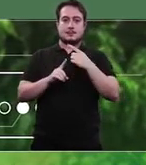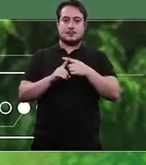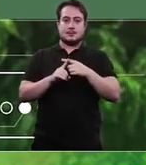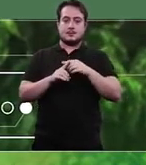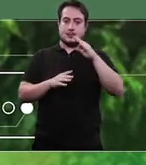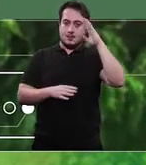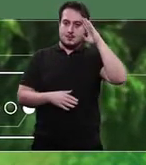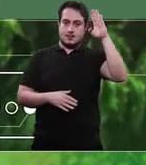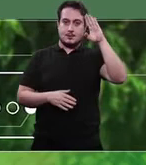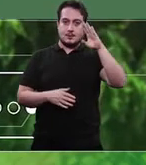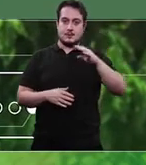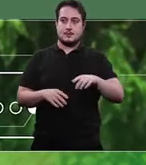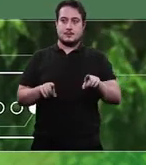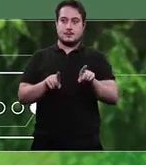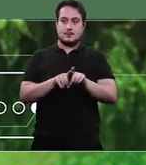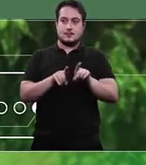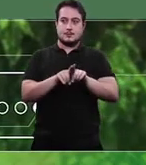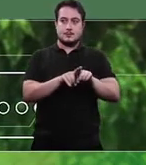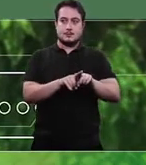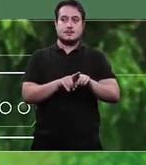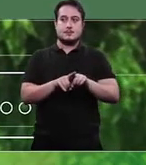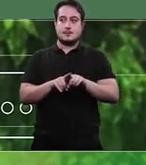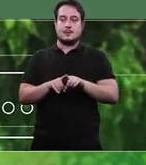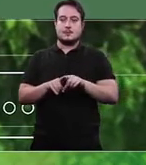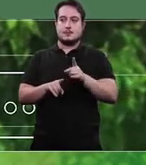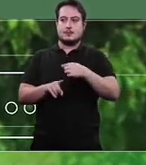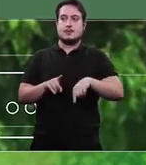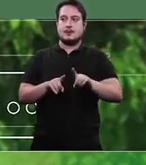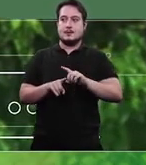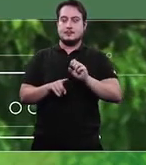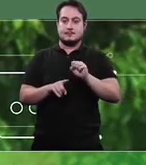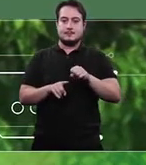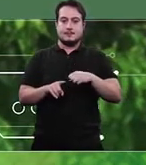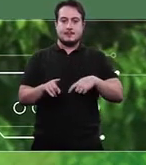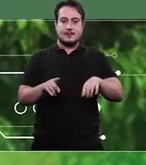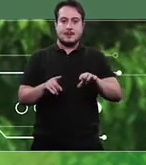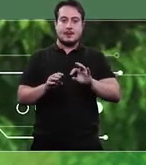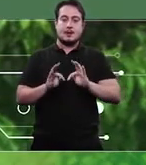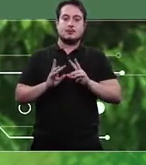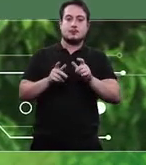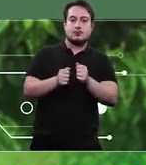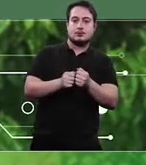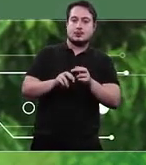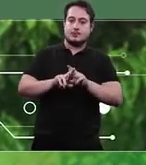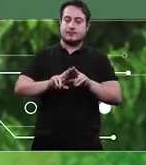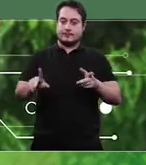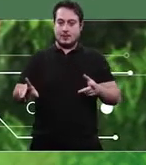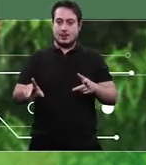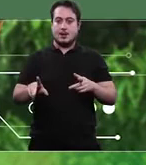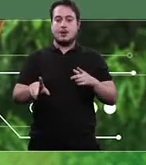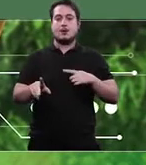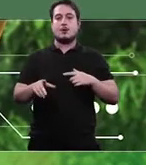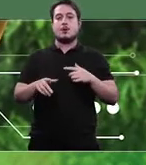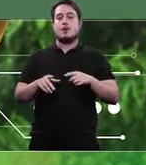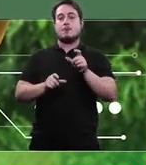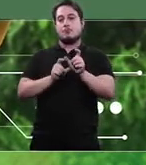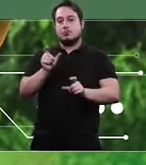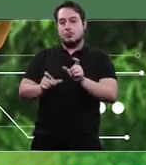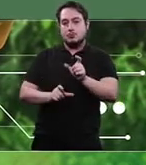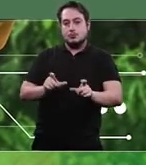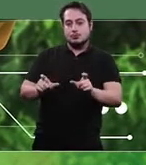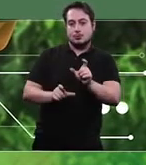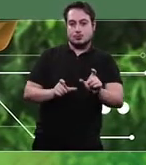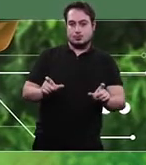pauta exportadora, ele concentra, ele replica uma divisão de distribuição de produtos